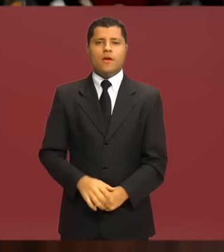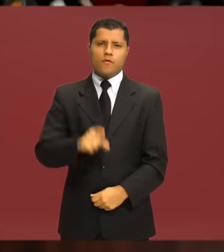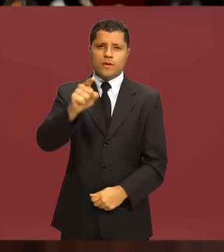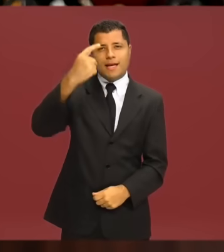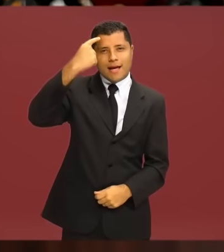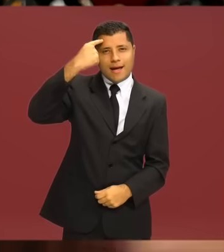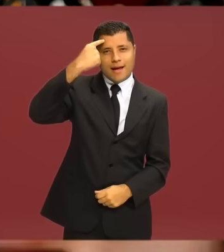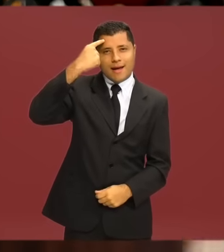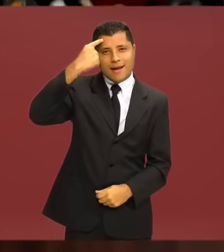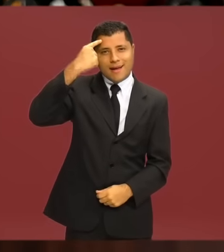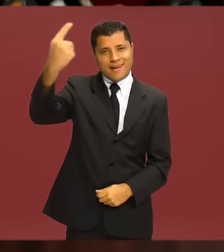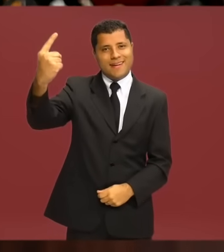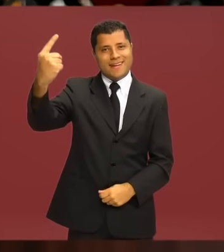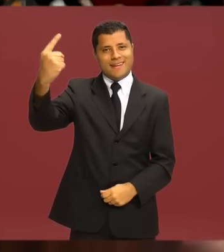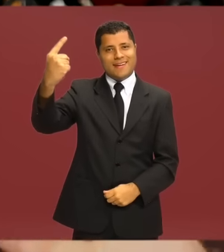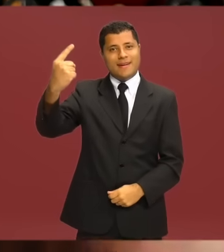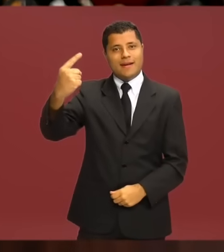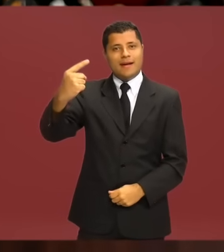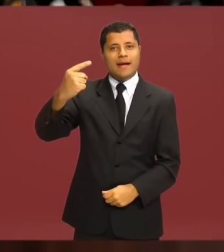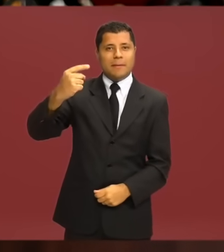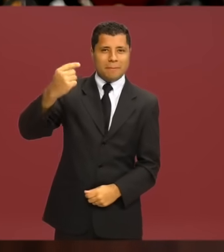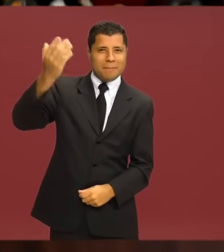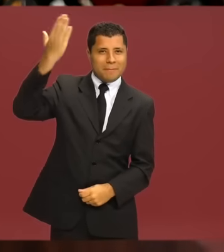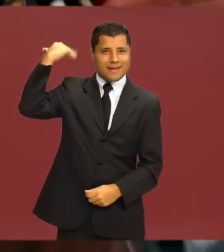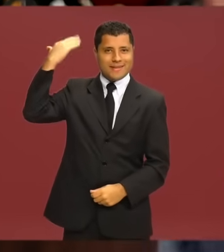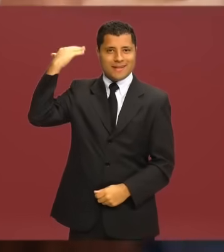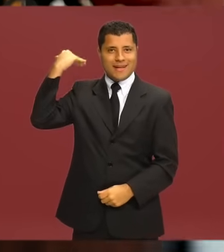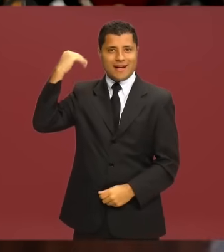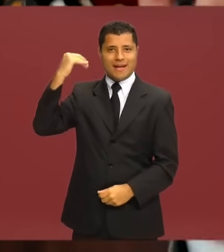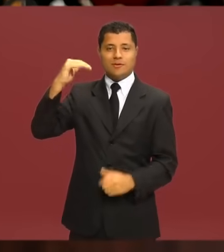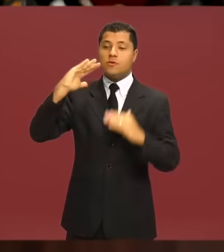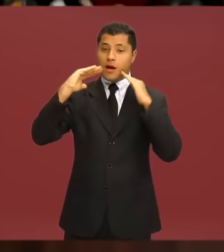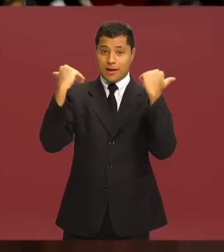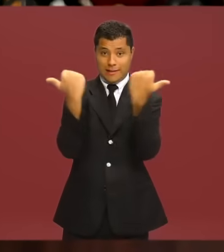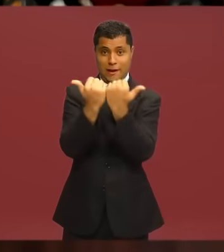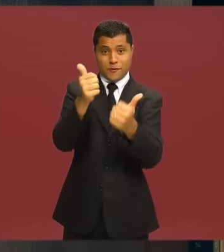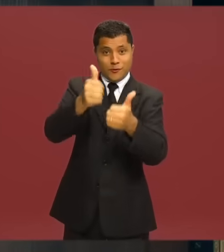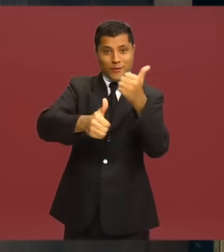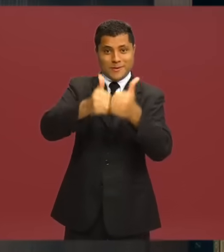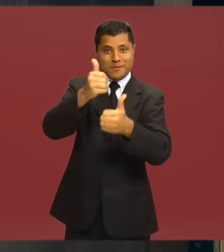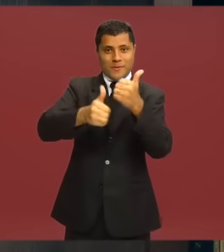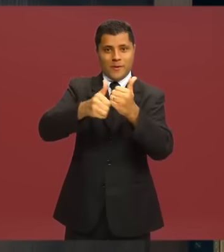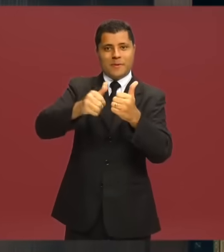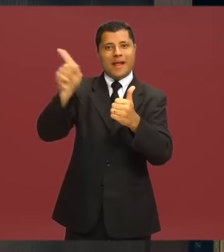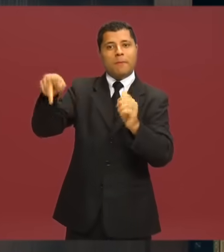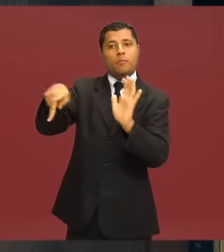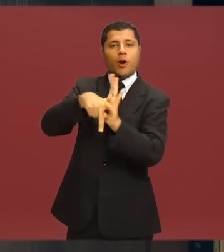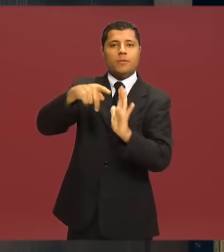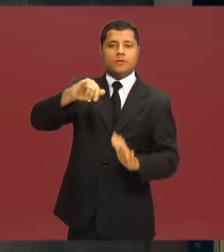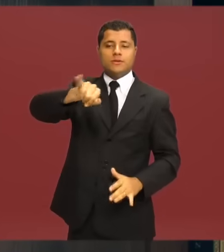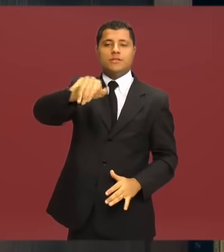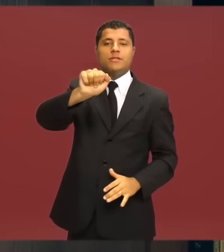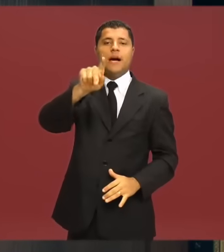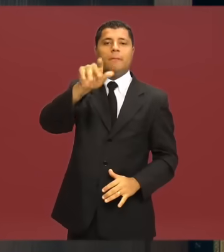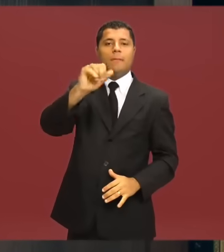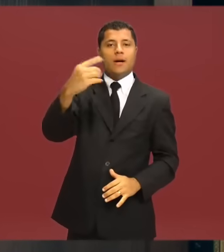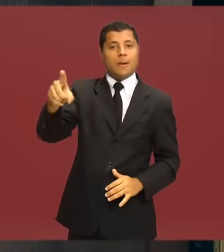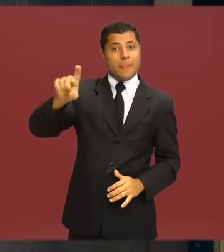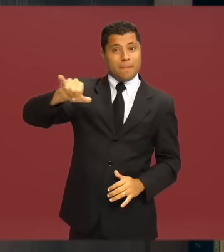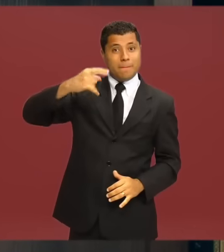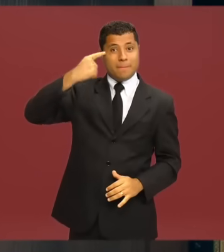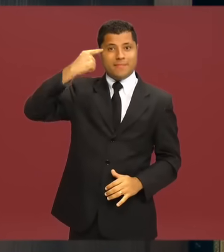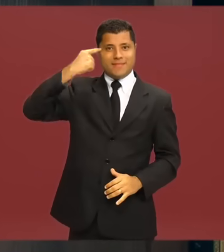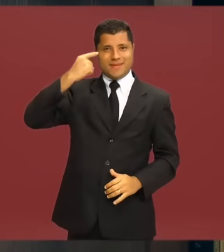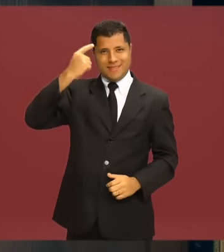eticamente louvável e apreciada você se lembrará eh da torcida japonesa nos